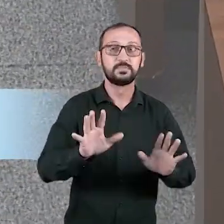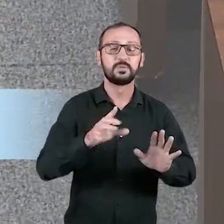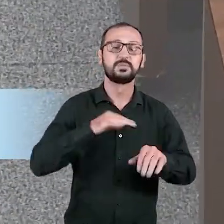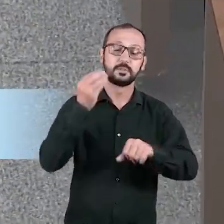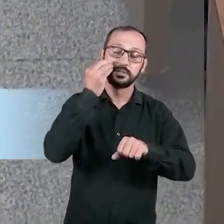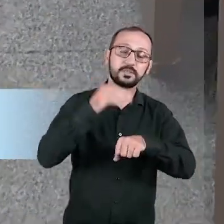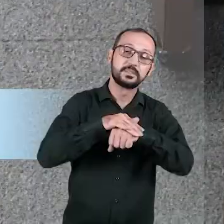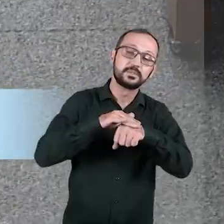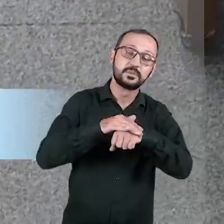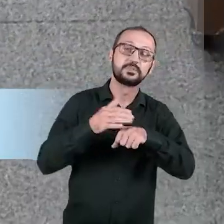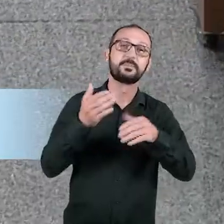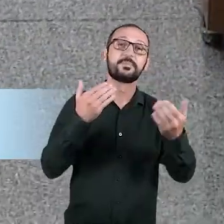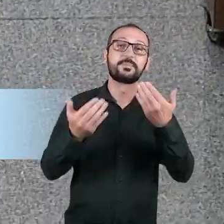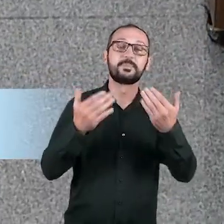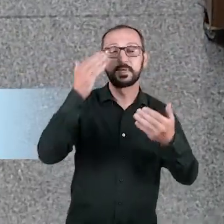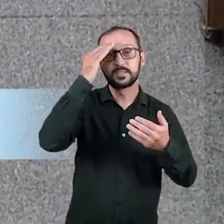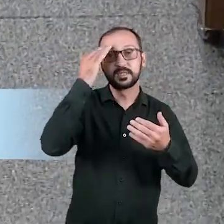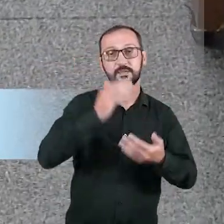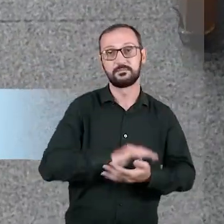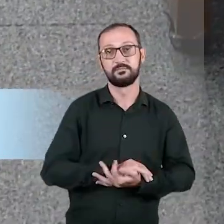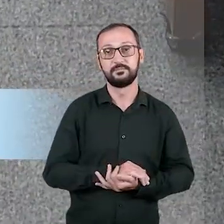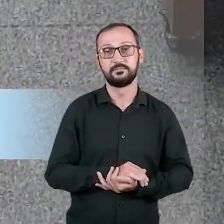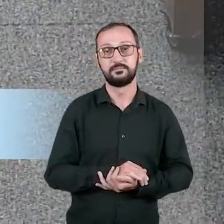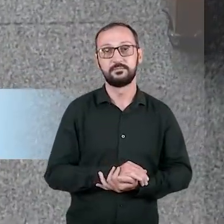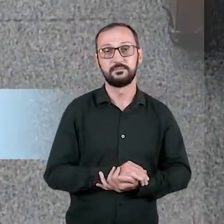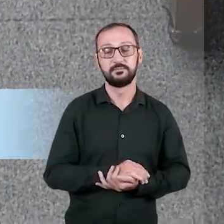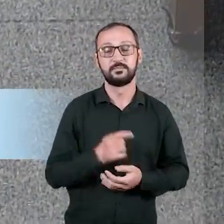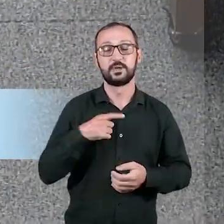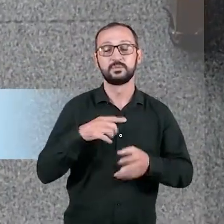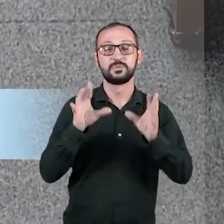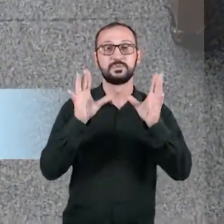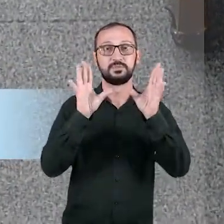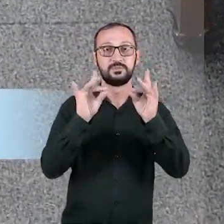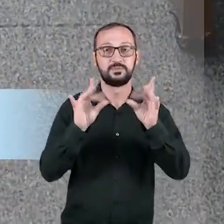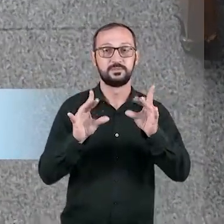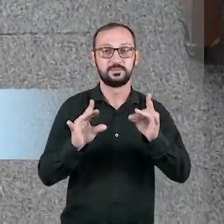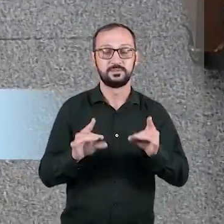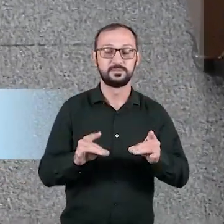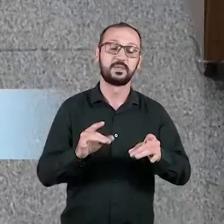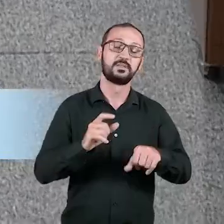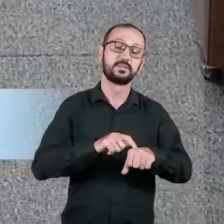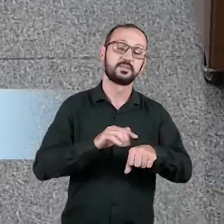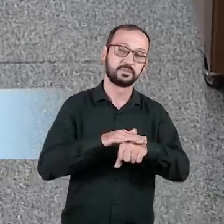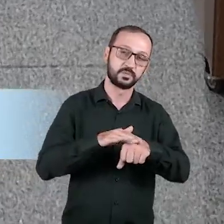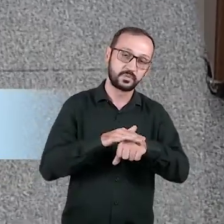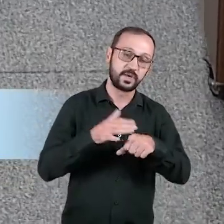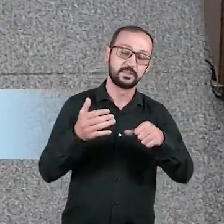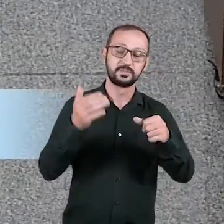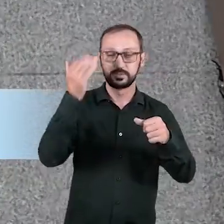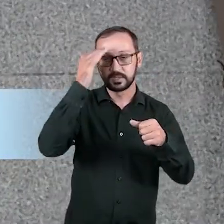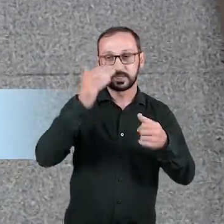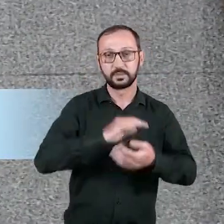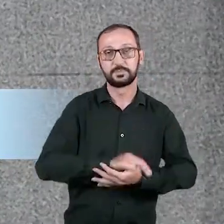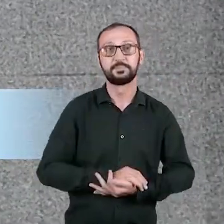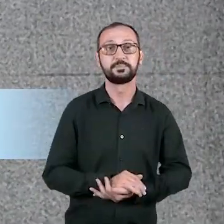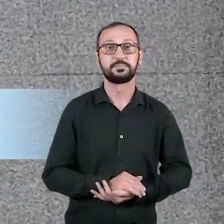a gente tenta entender o que está acontecendo. E aí são nas entrelinhas que as coisas são ditas, né? É